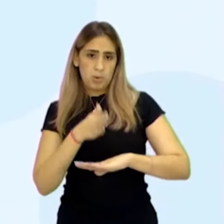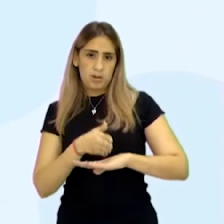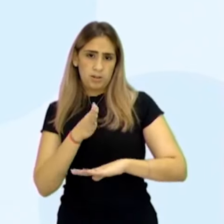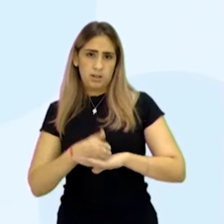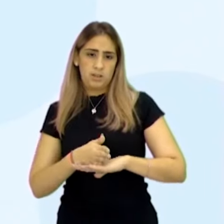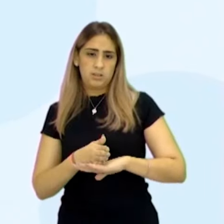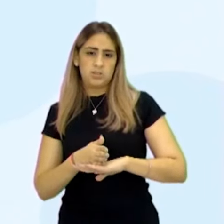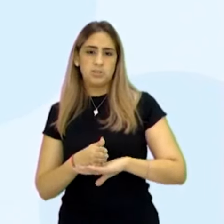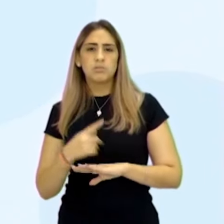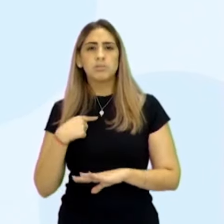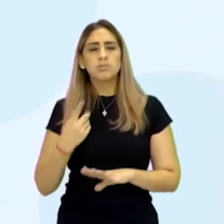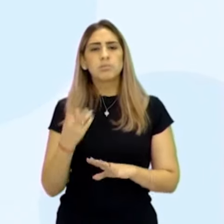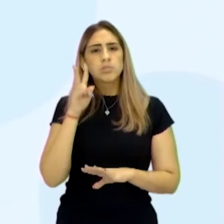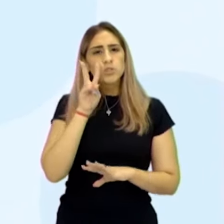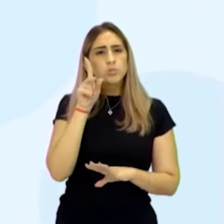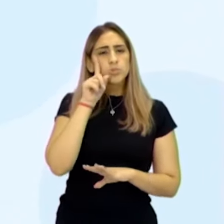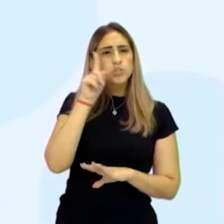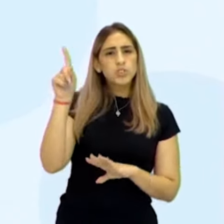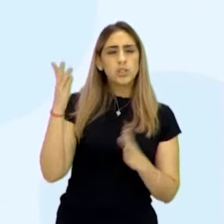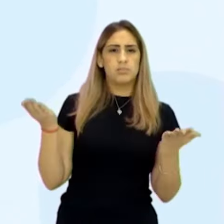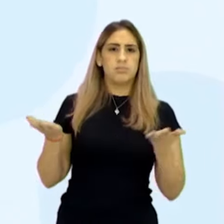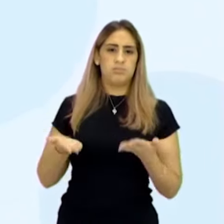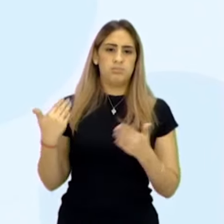contemporaneidade, né? Nos dias atuais.